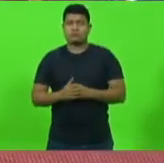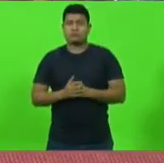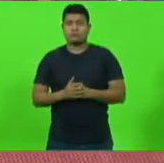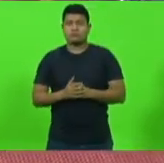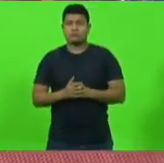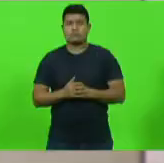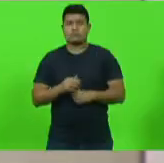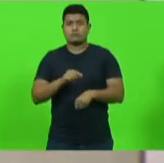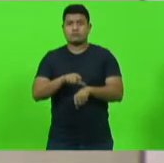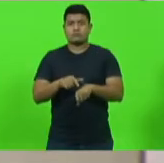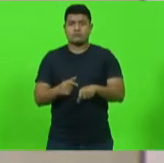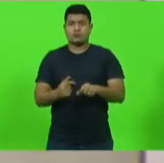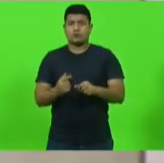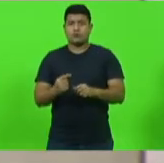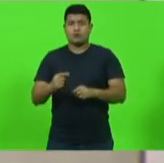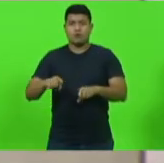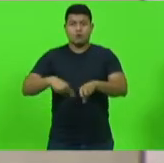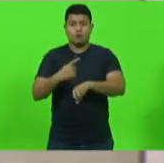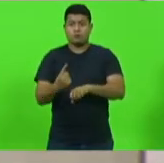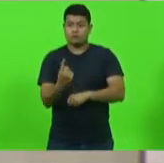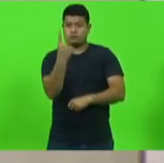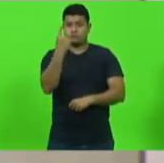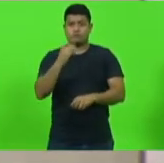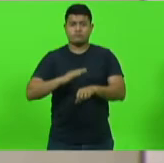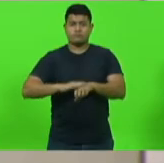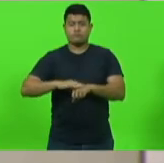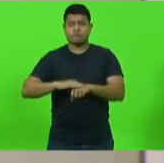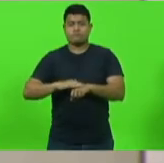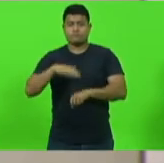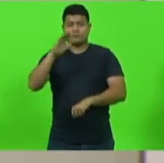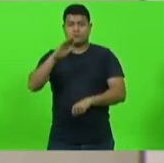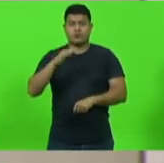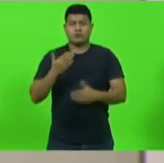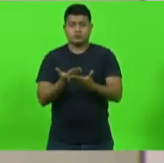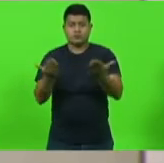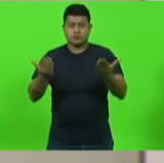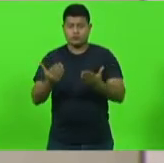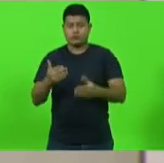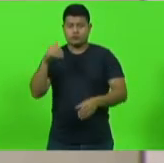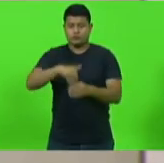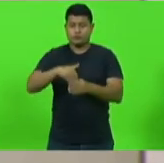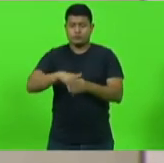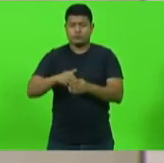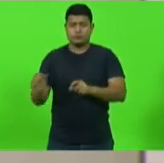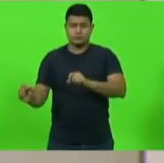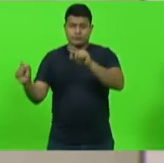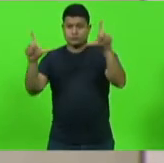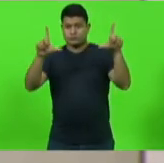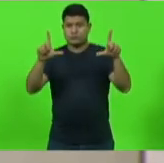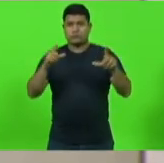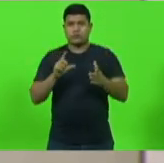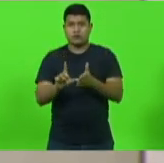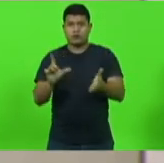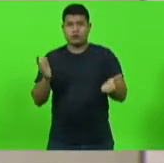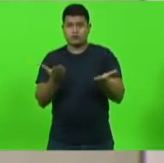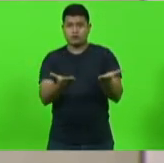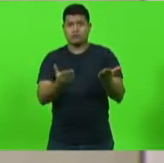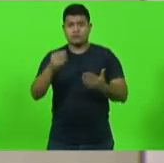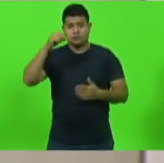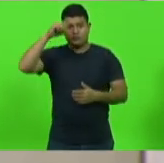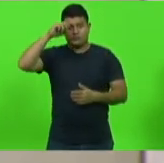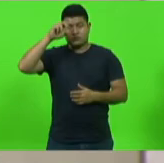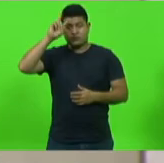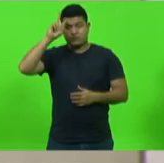presente sessão por mais uma hora, em tempo que abro o painel para que os senhores e senhoras deputados possam exercer seu direito de voto. Antes de ouvir o deputado Milton